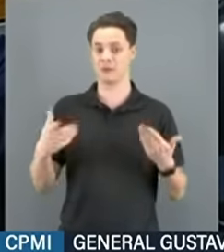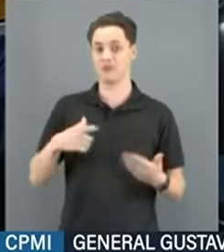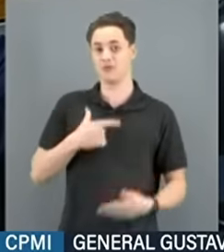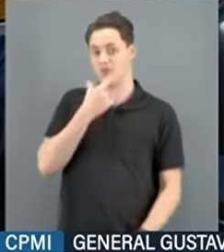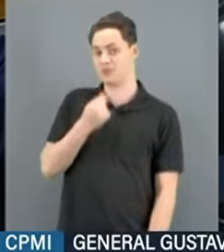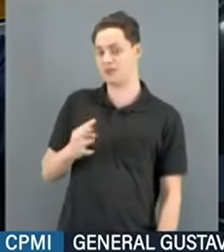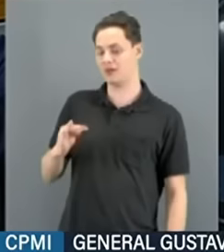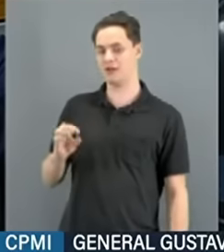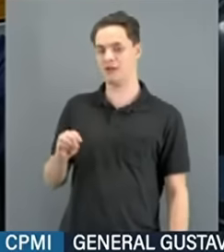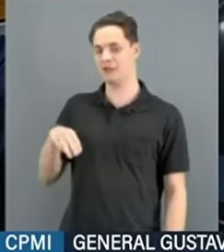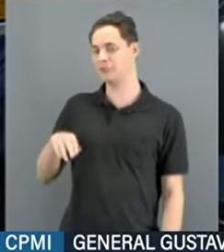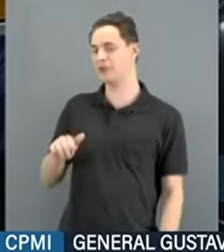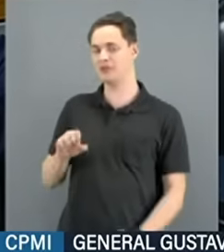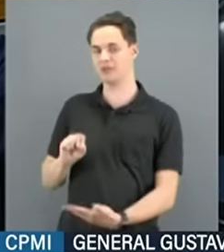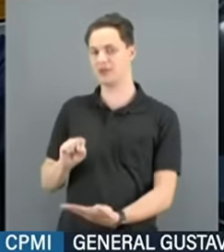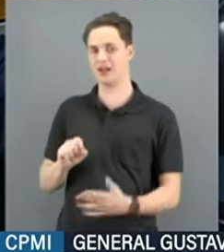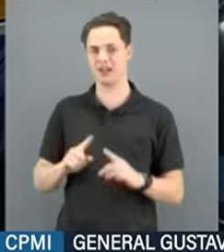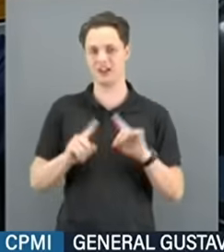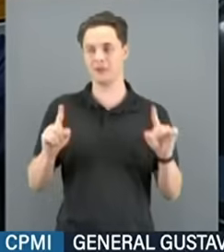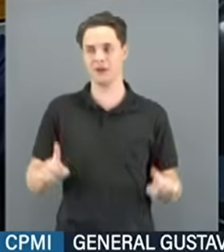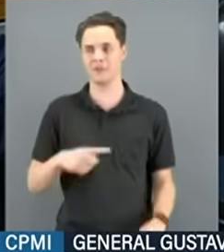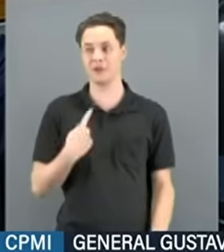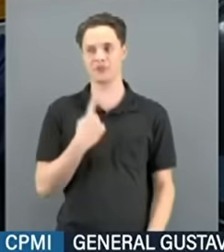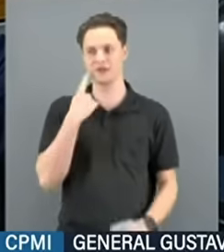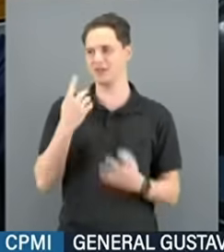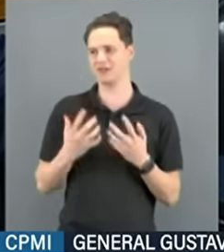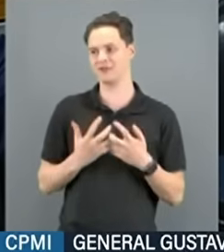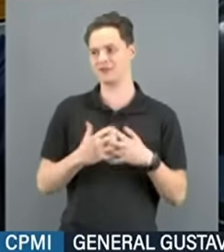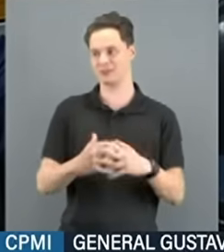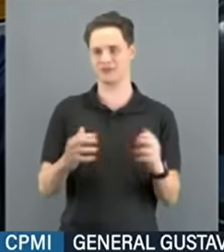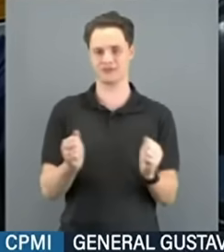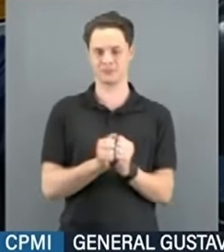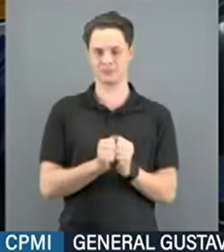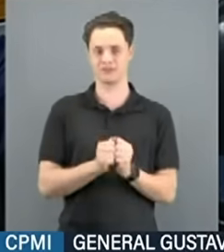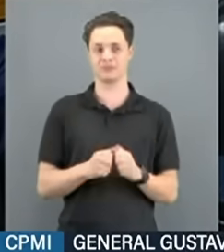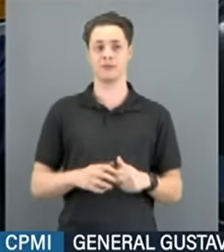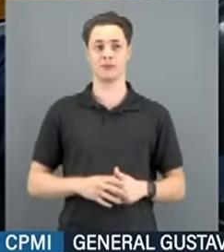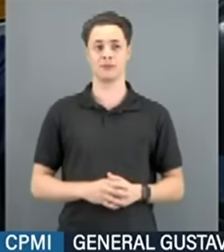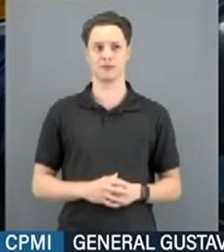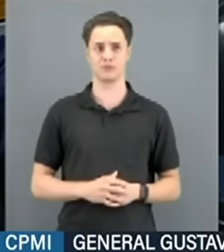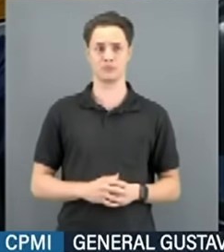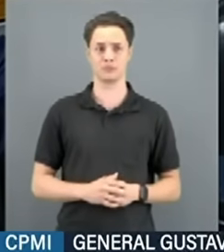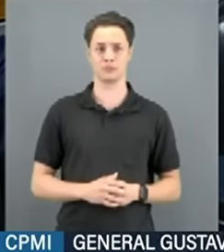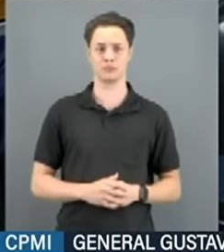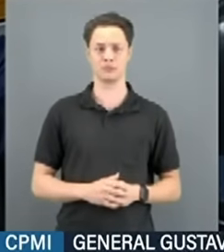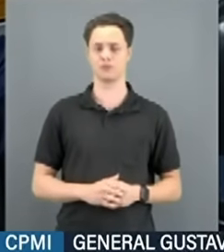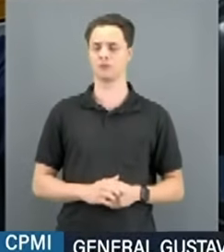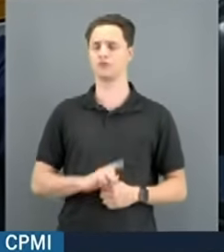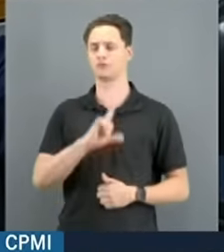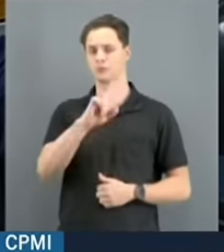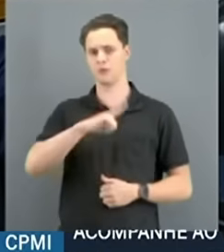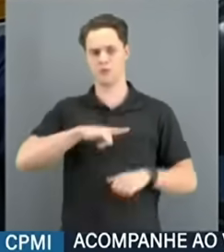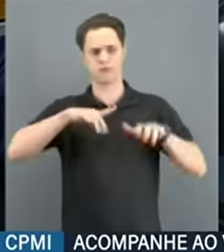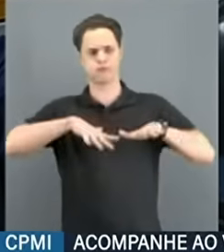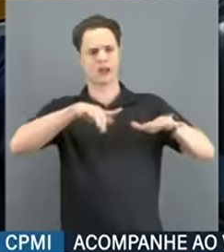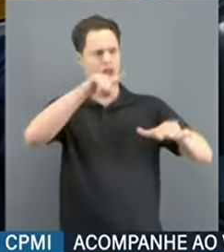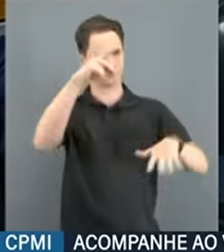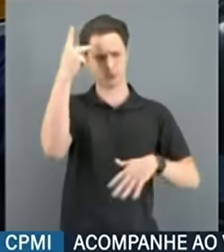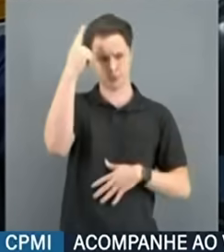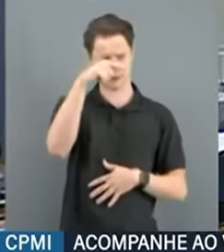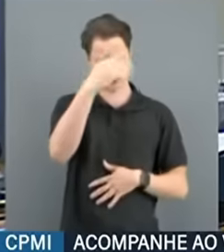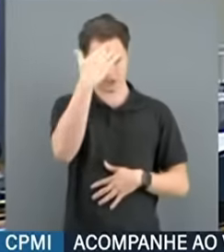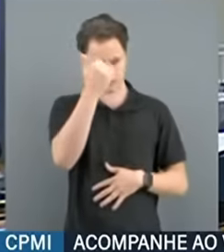Tomás Paiva era comandante de área em São Paulo. Ele se opôs às manifestações em São Paulo, o senhor sabe dizer,